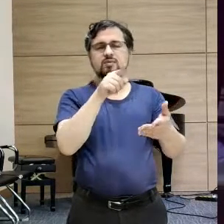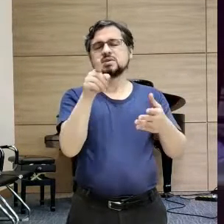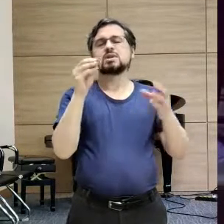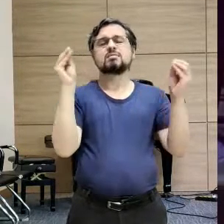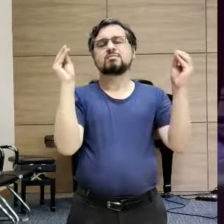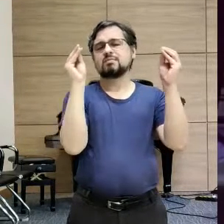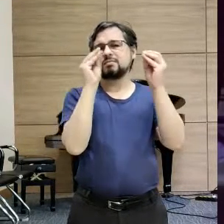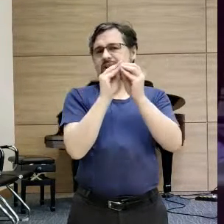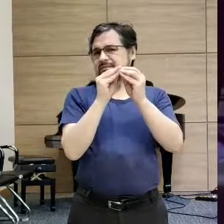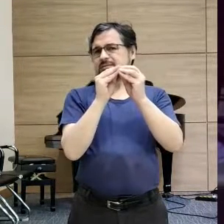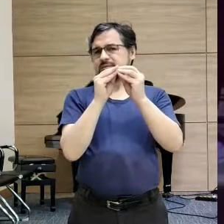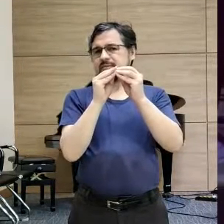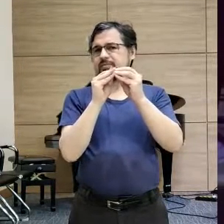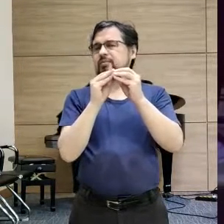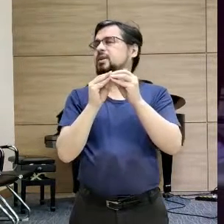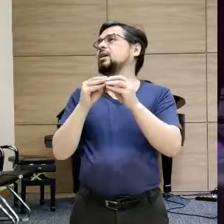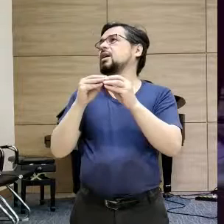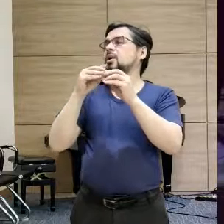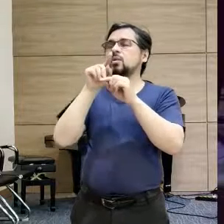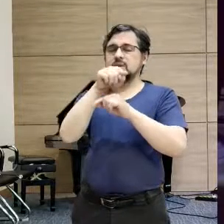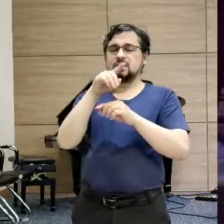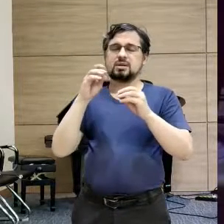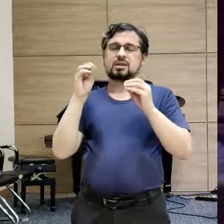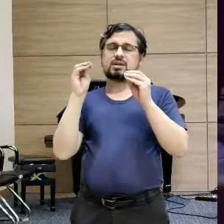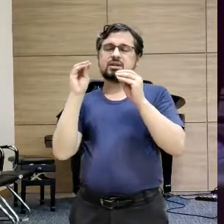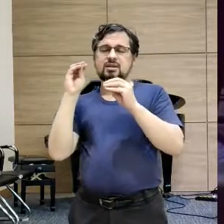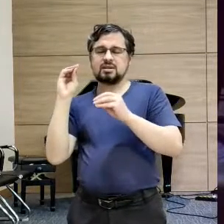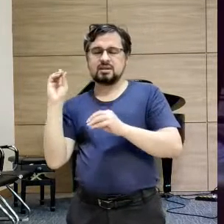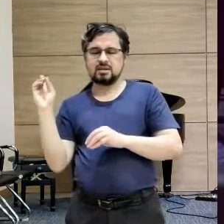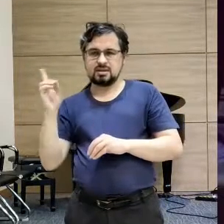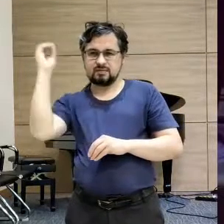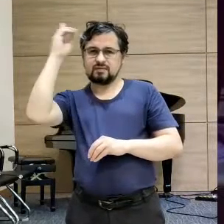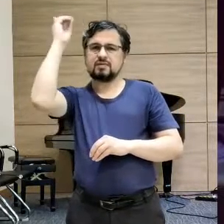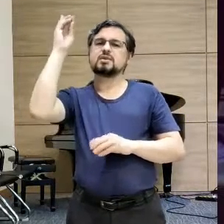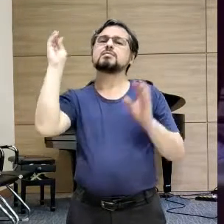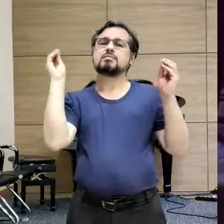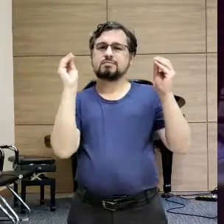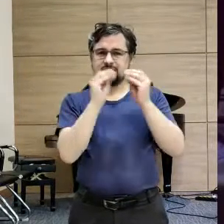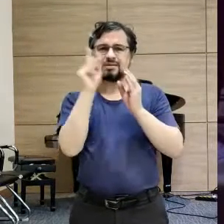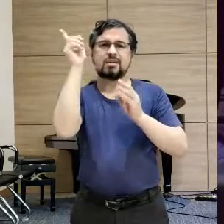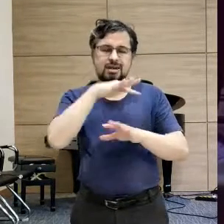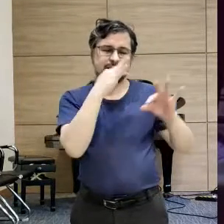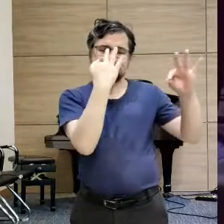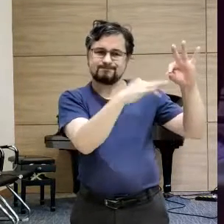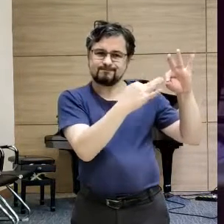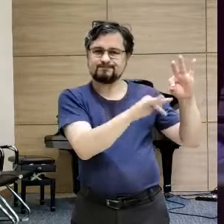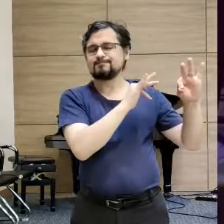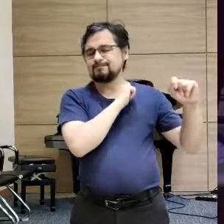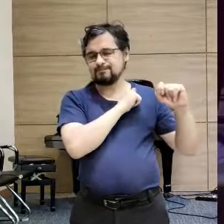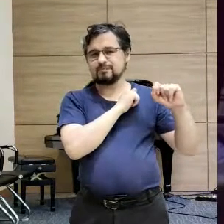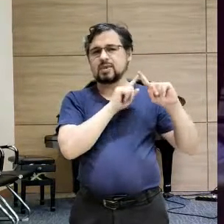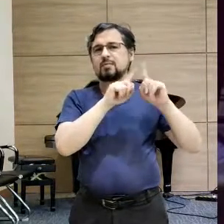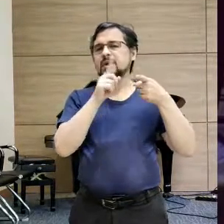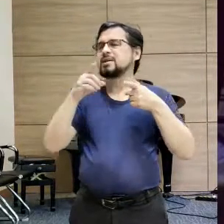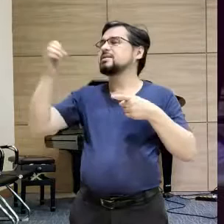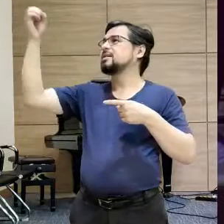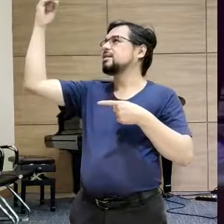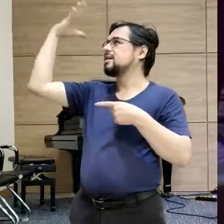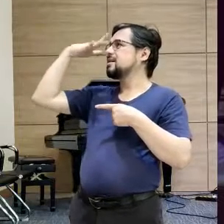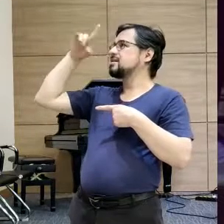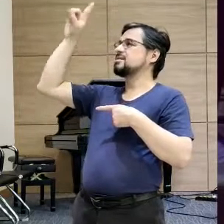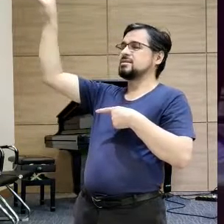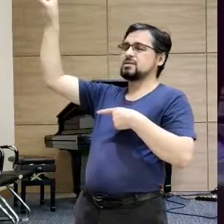E ele está dizendo, Senhor, o Senhor tem misericórdia, o Senhor é amoroso, o Senhor é benigno. A graça é Deus dando a você o que você não